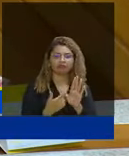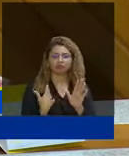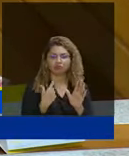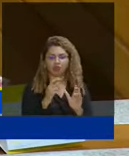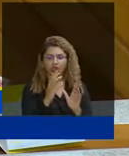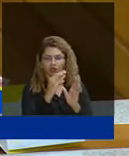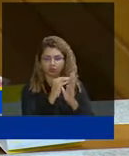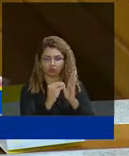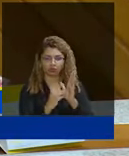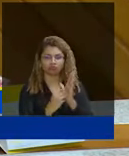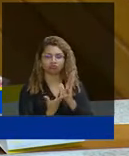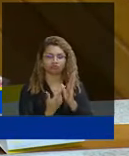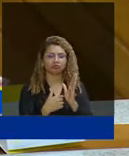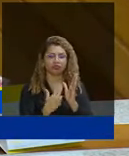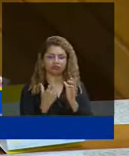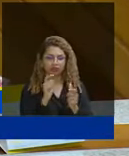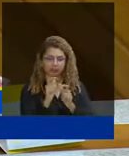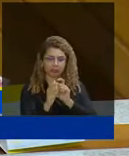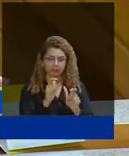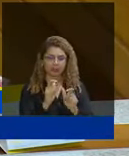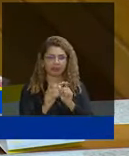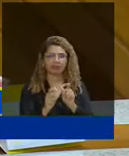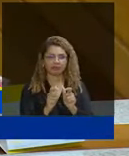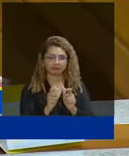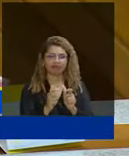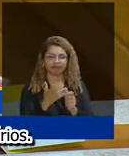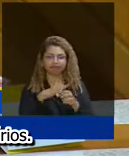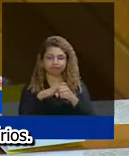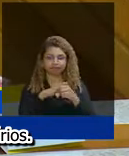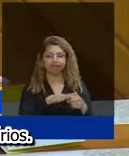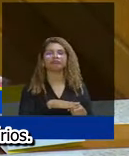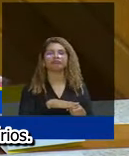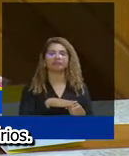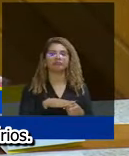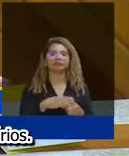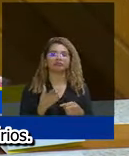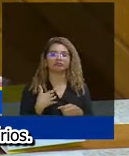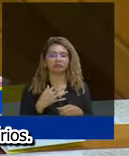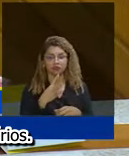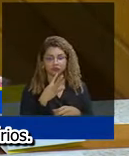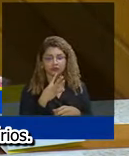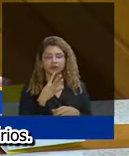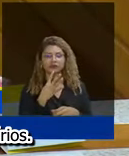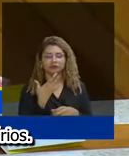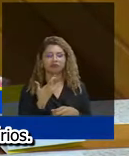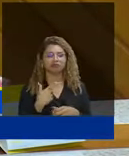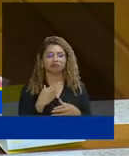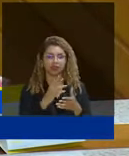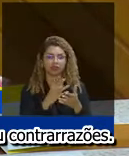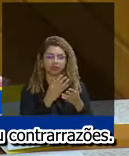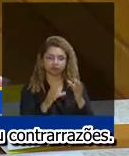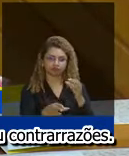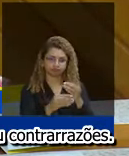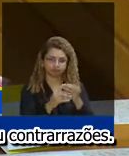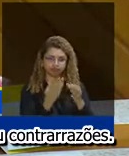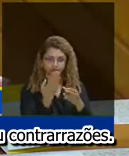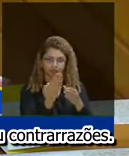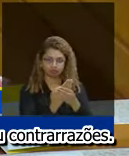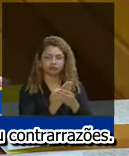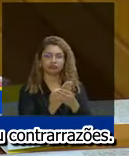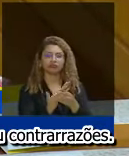difamatório, injurioso, calunioso e vexatório. Ao final, requereu o conhecimento e provimento dos aclaratórios. Embora